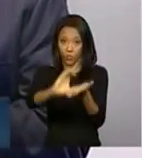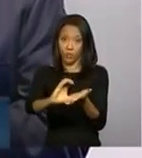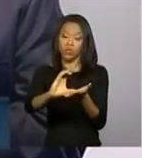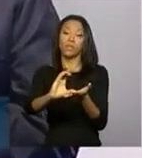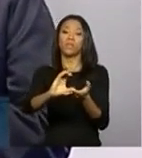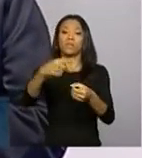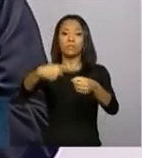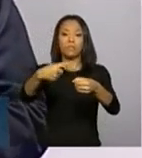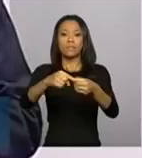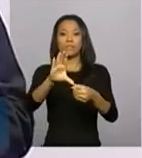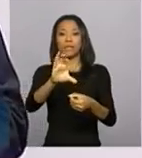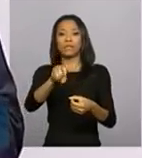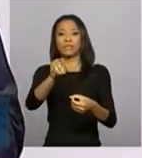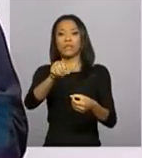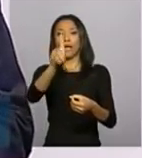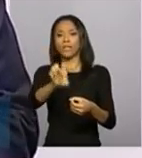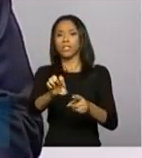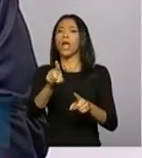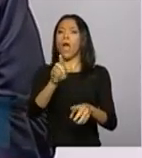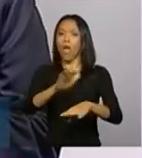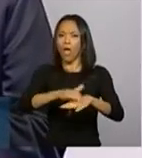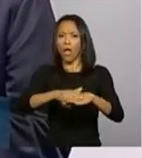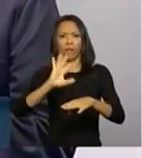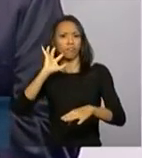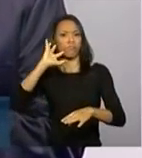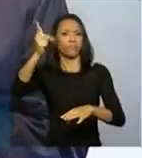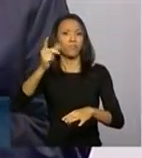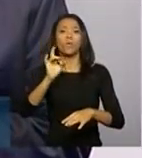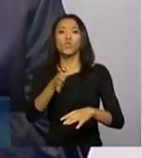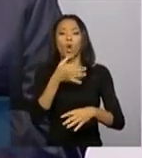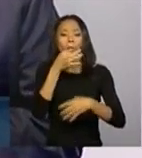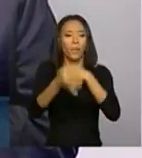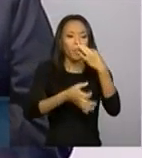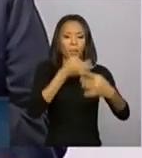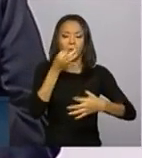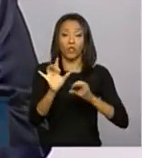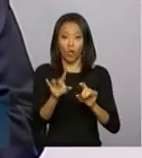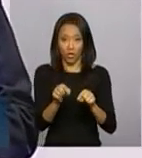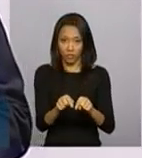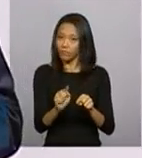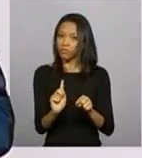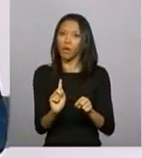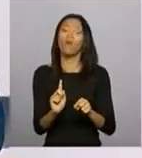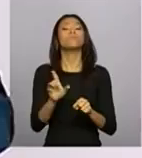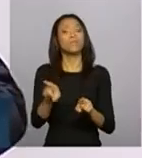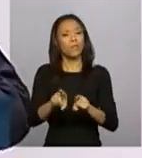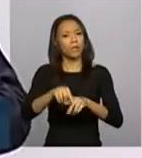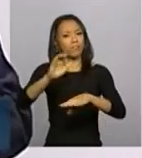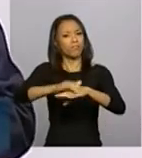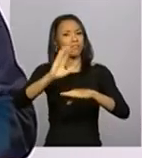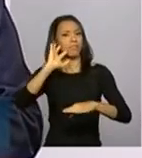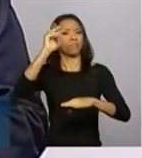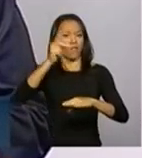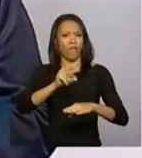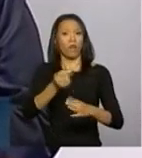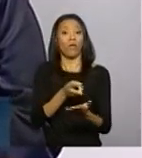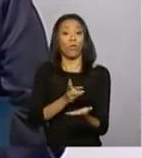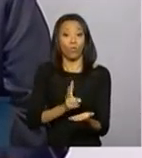deliberativa, não apenas consultiva, e é muito importante que seja assim, vai seguir consolidando encontros